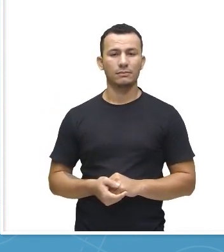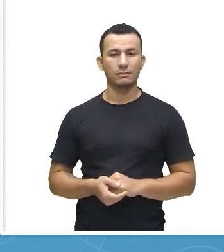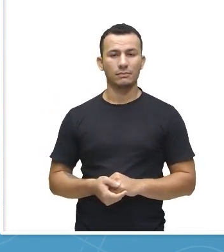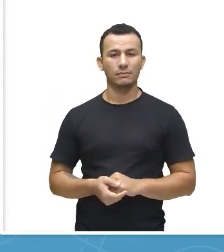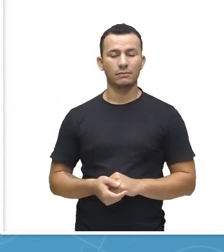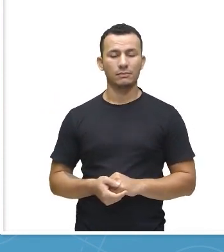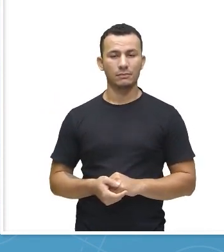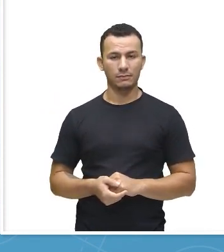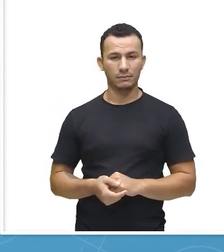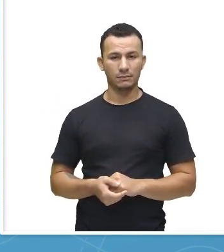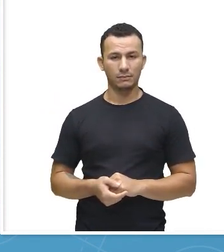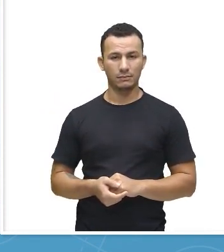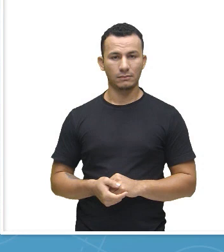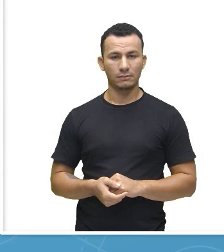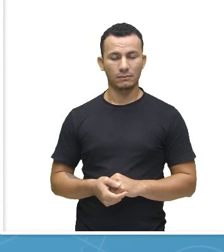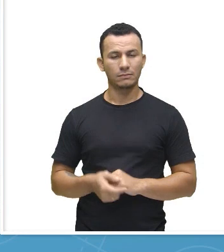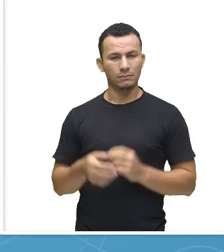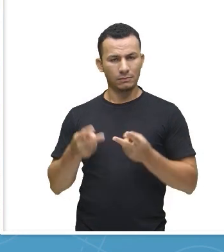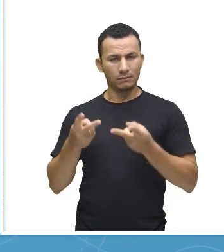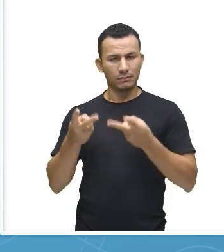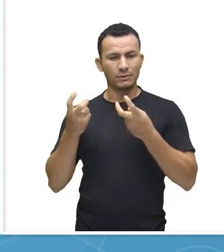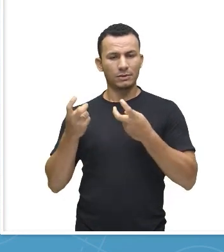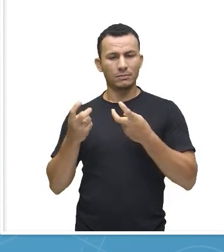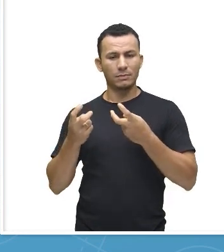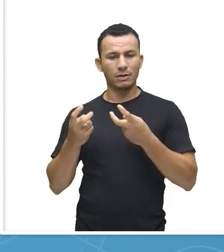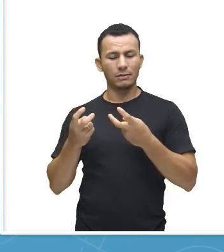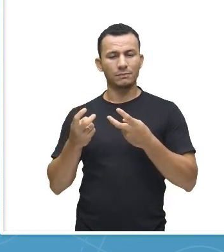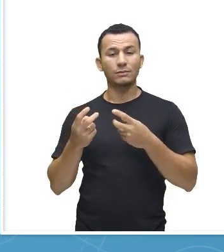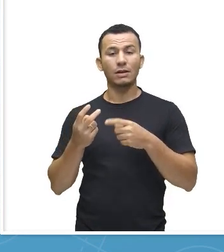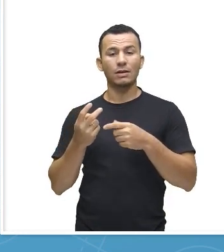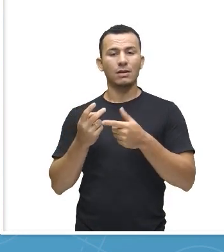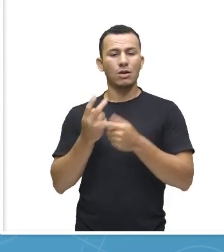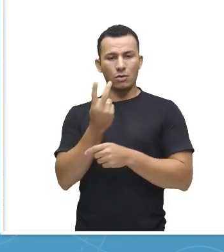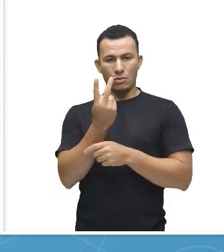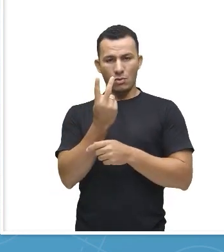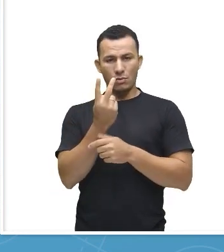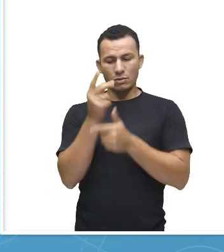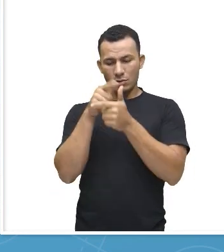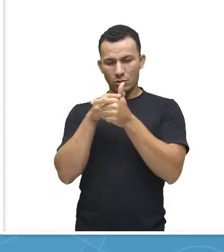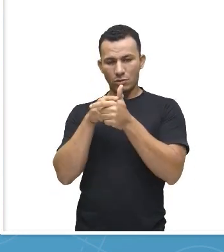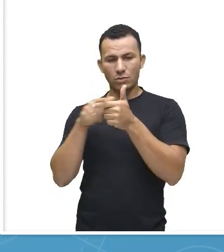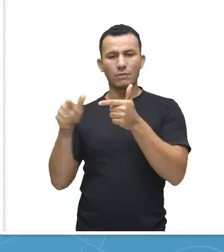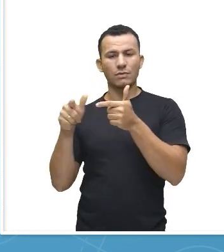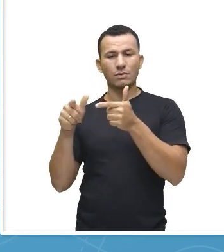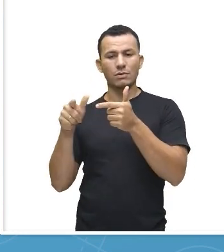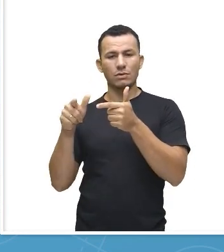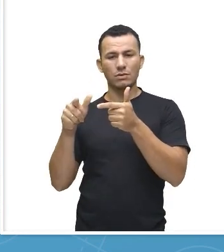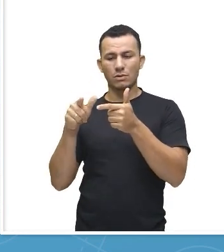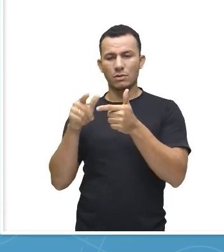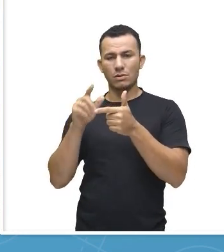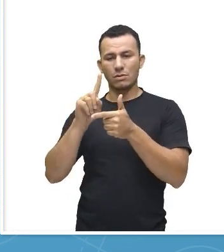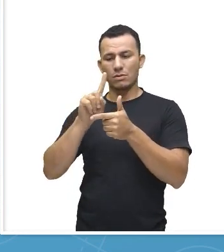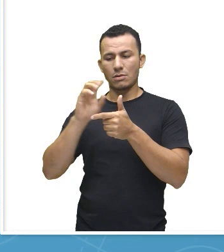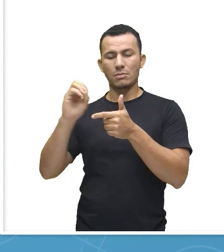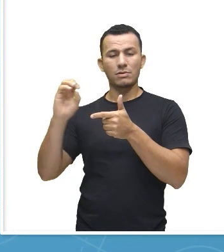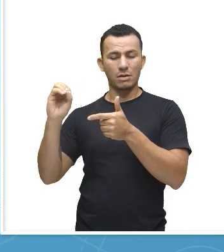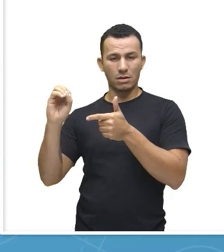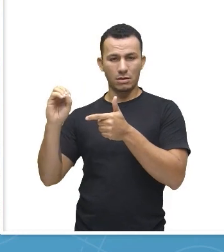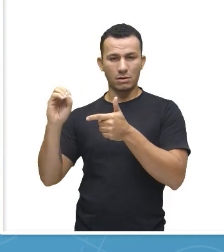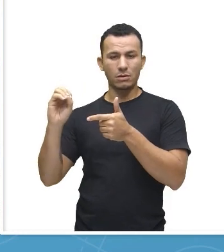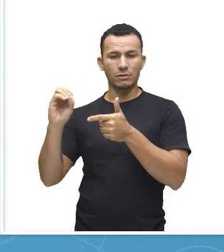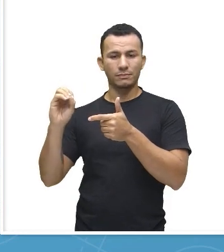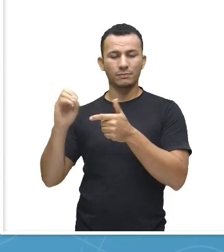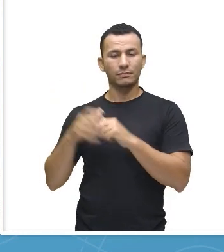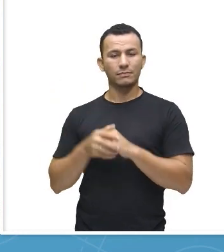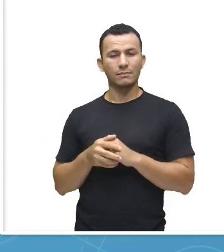Vejam que nós temos a divisão, né? Você pode encontrar dividindo 2 por 100, né? Você vai